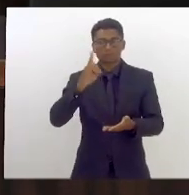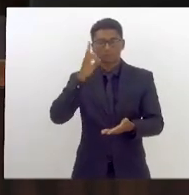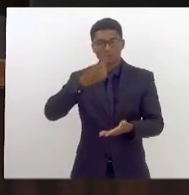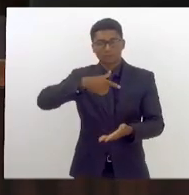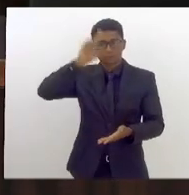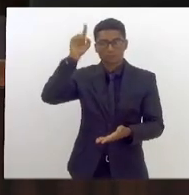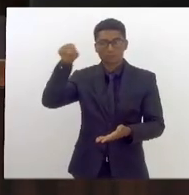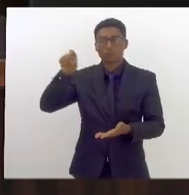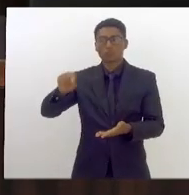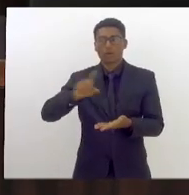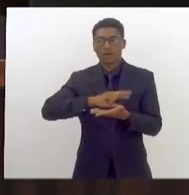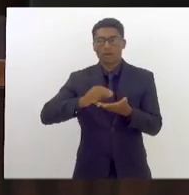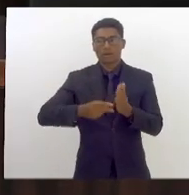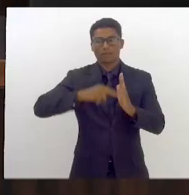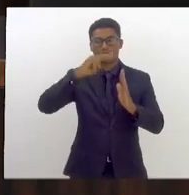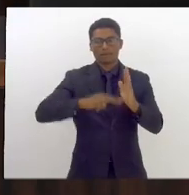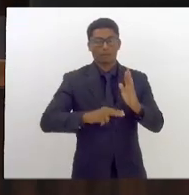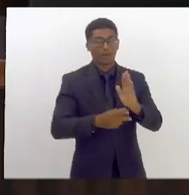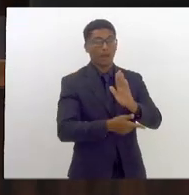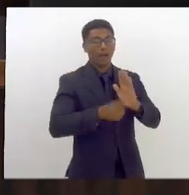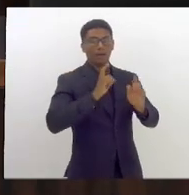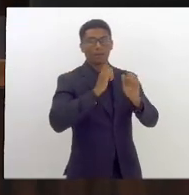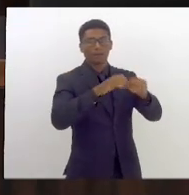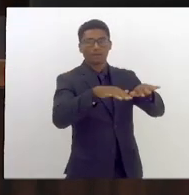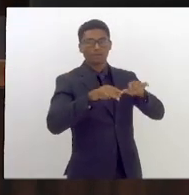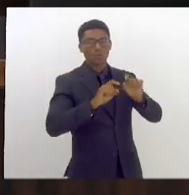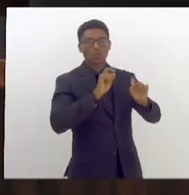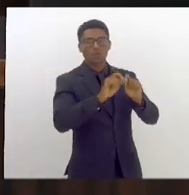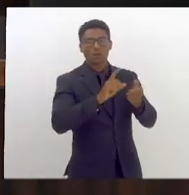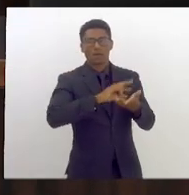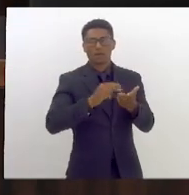Paulo para fazer leitura da ata da sessão anterior